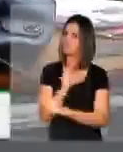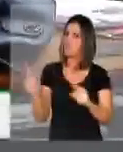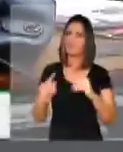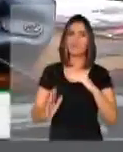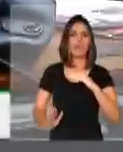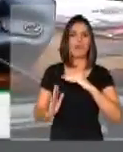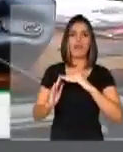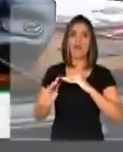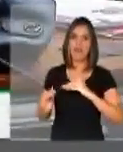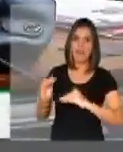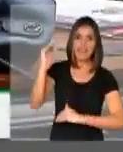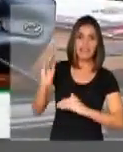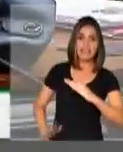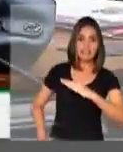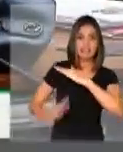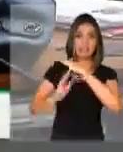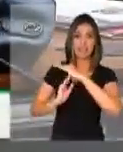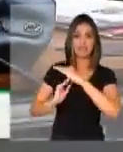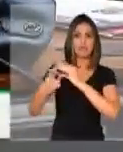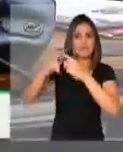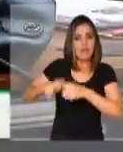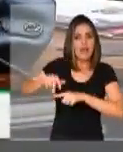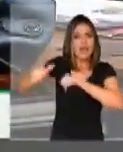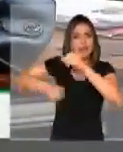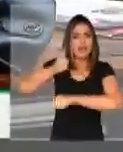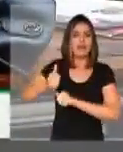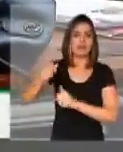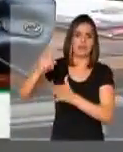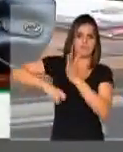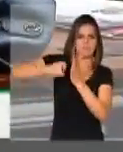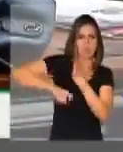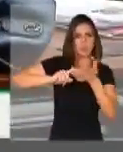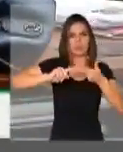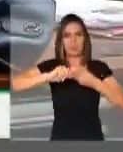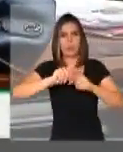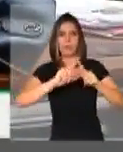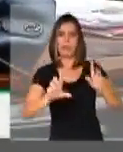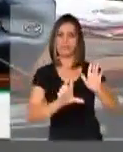para corrigir políticas remuneratórias distorcidas, mas não através da reforma da Previdência, senhor presidente.